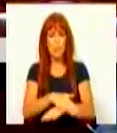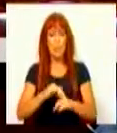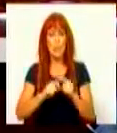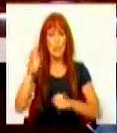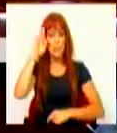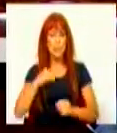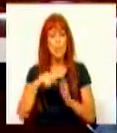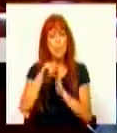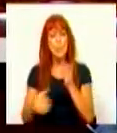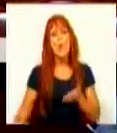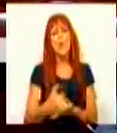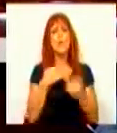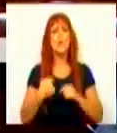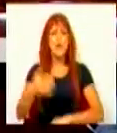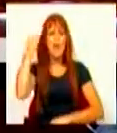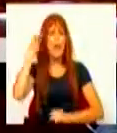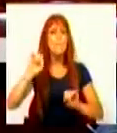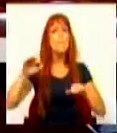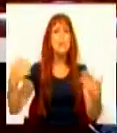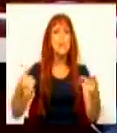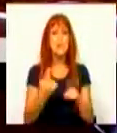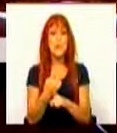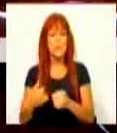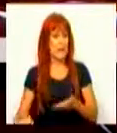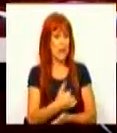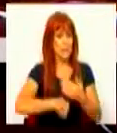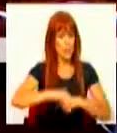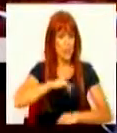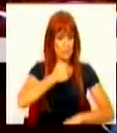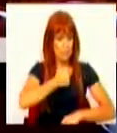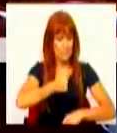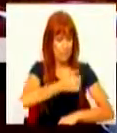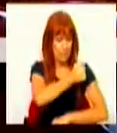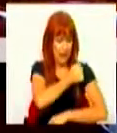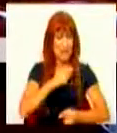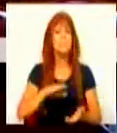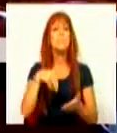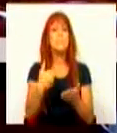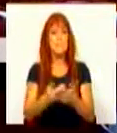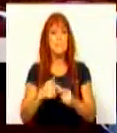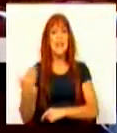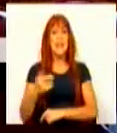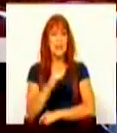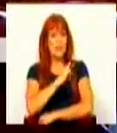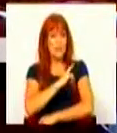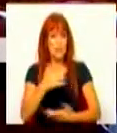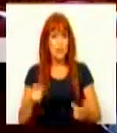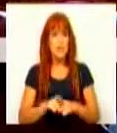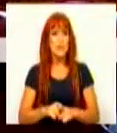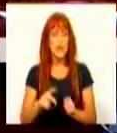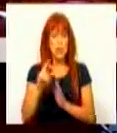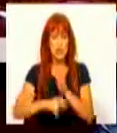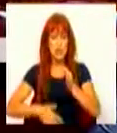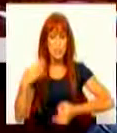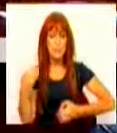de normas que prevêem os tipos possíveis de rentabilização de imóveis consagradas no direito privado e no regime